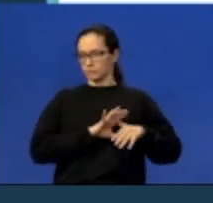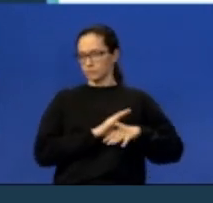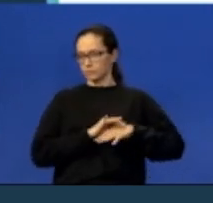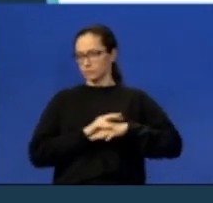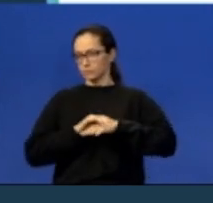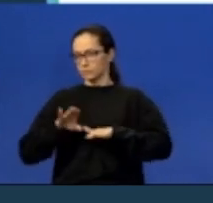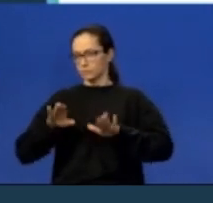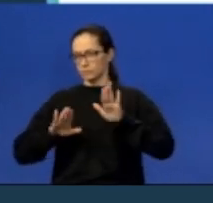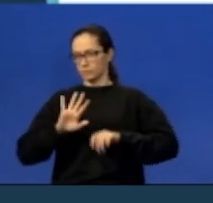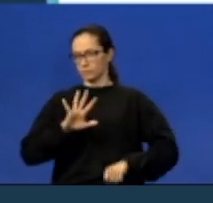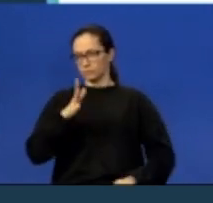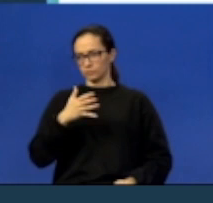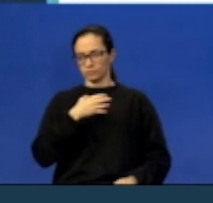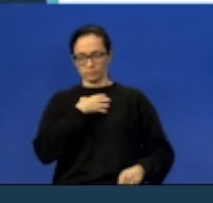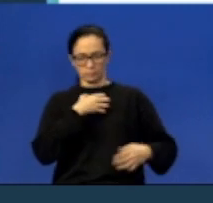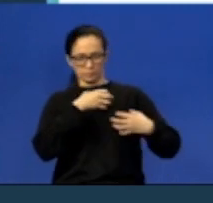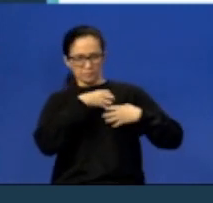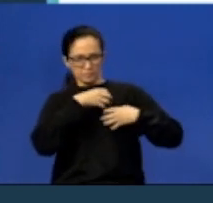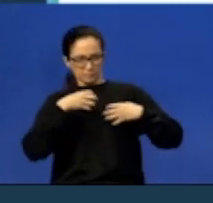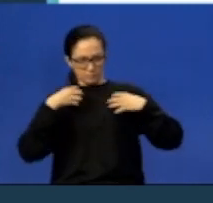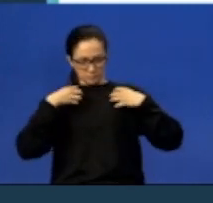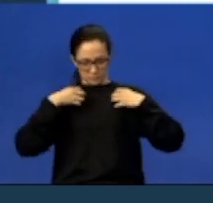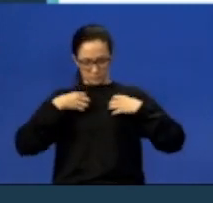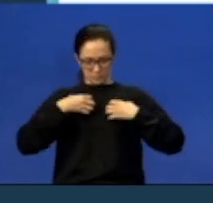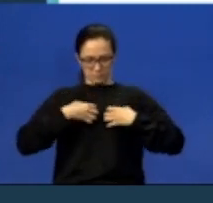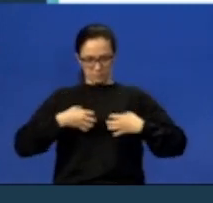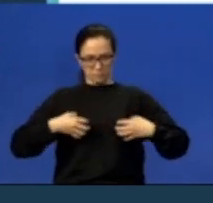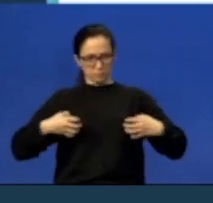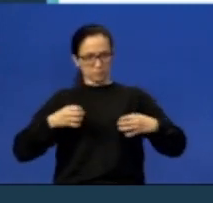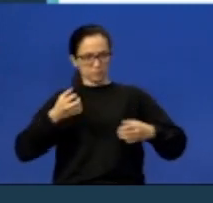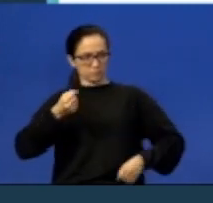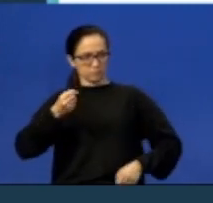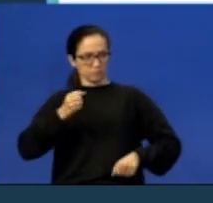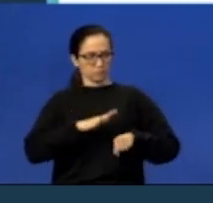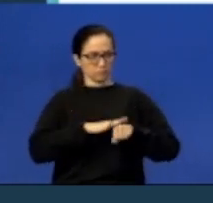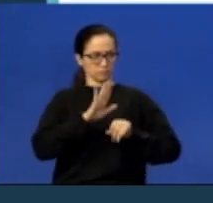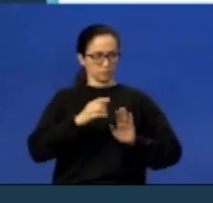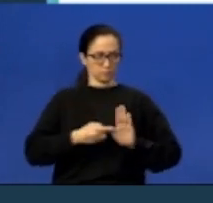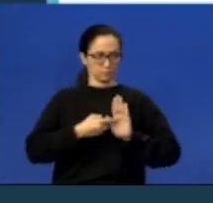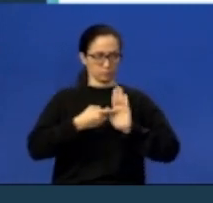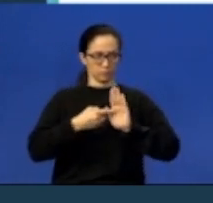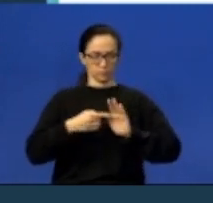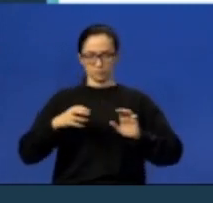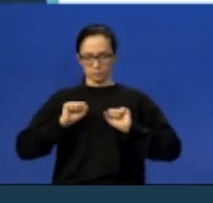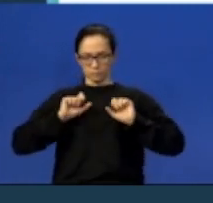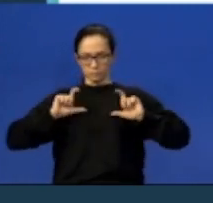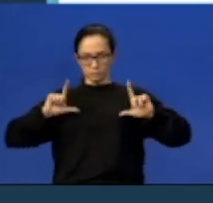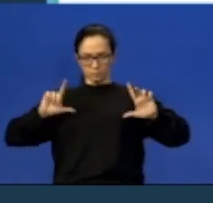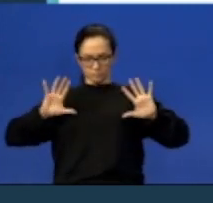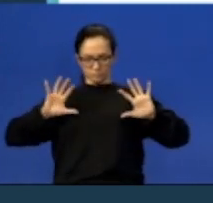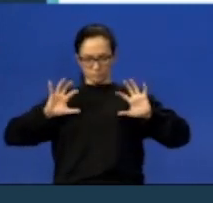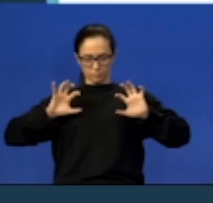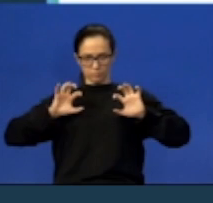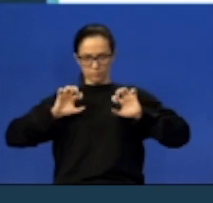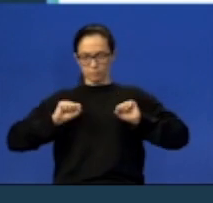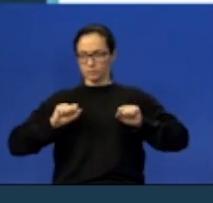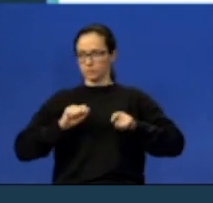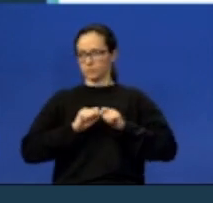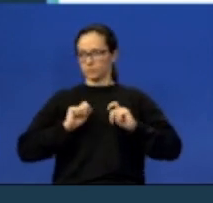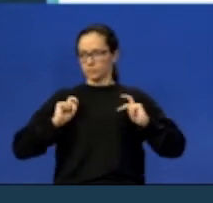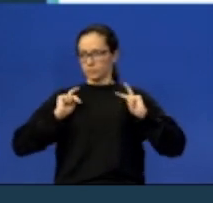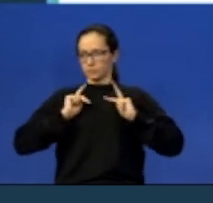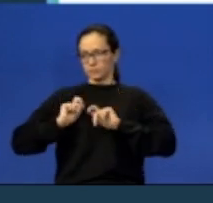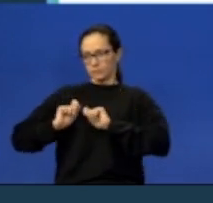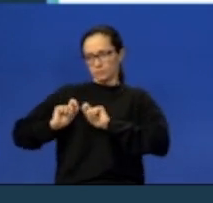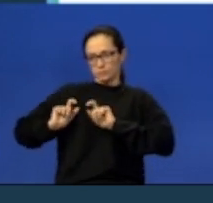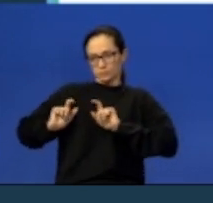ter modificações, né, nessa coloração, tornando mais branca, diminuindo essa densidade. Dos pulmões, como a